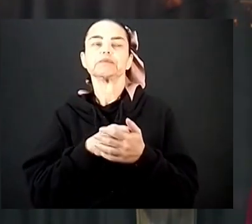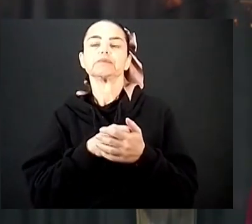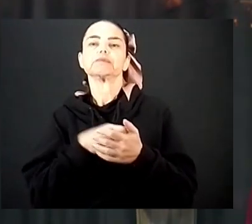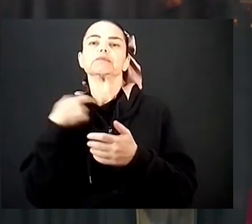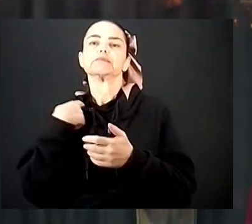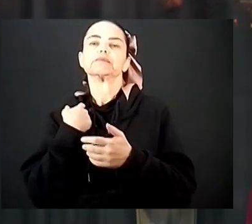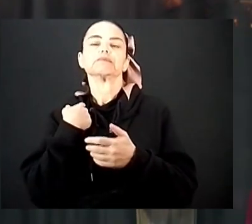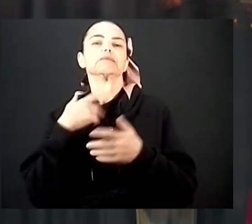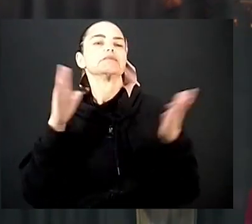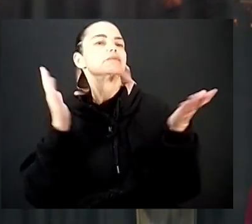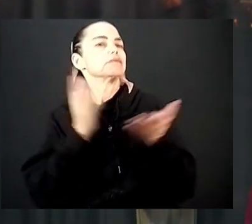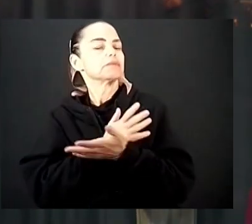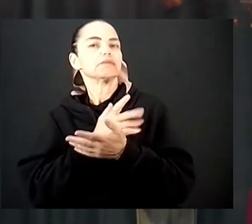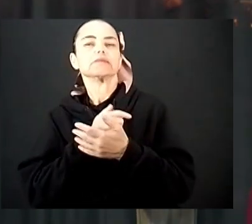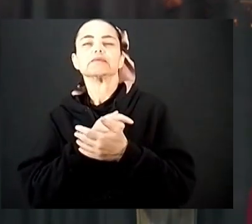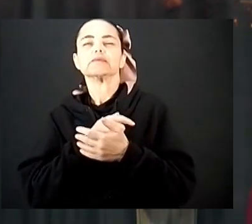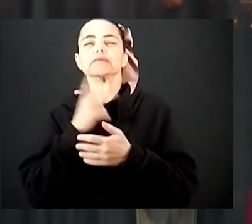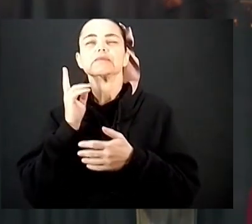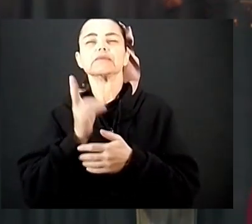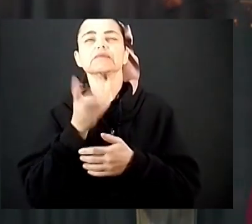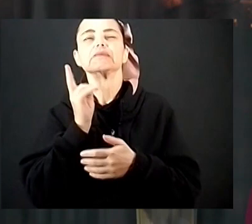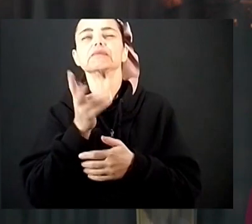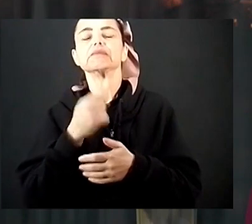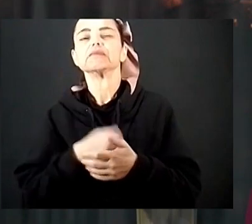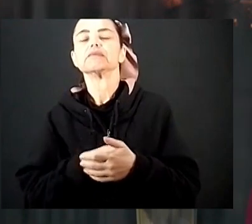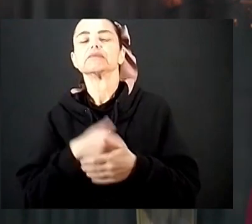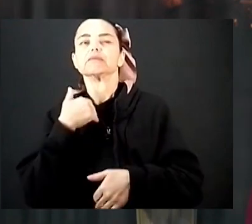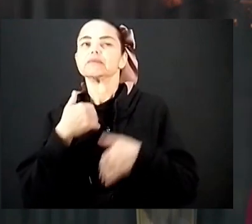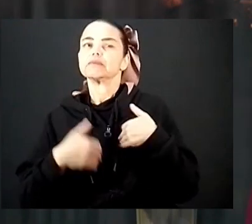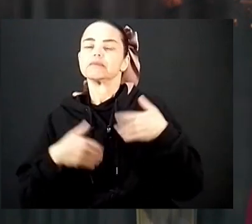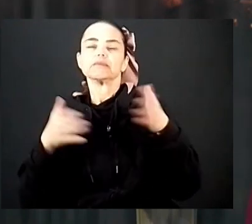auge, super desenvolvimento, corpo né, bonito, sem